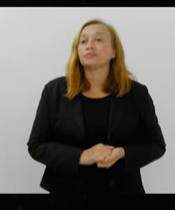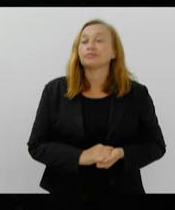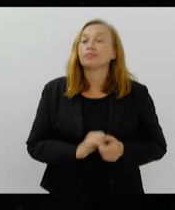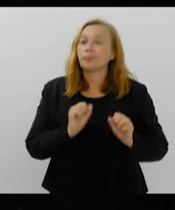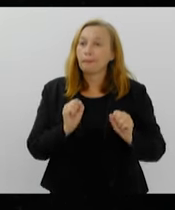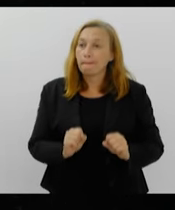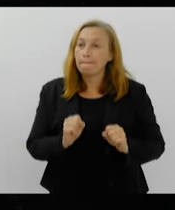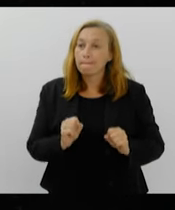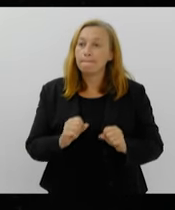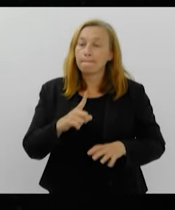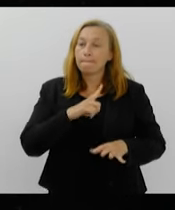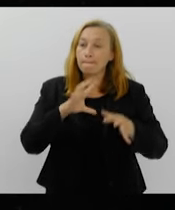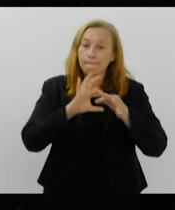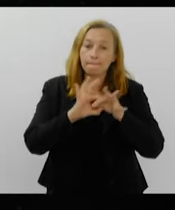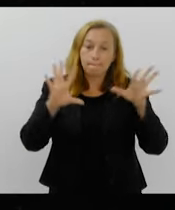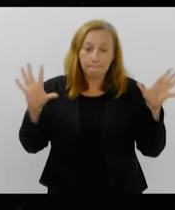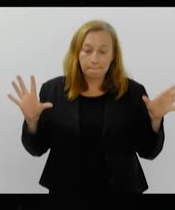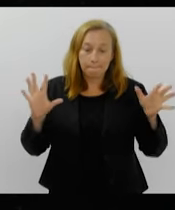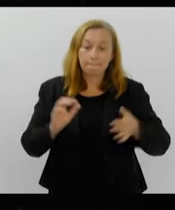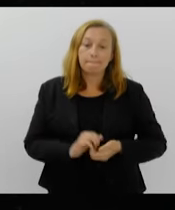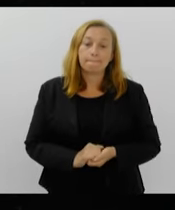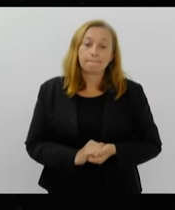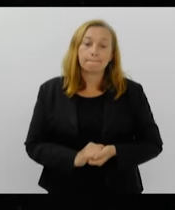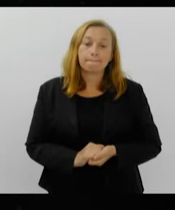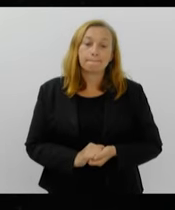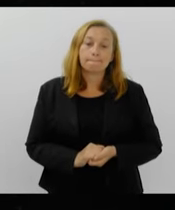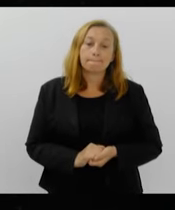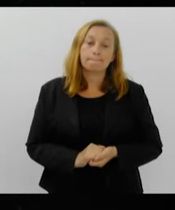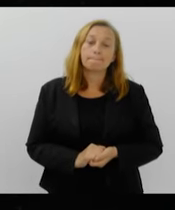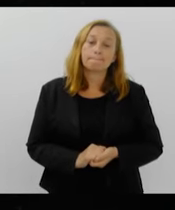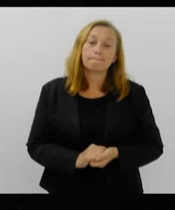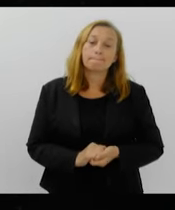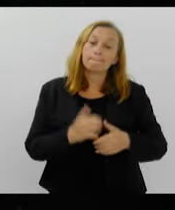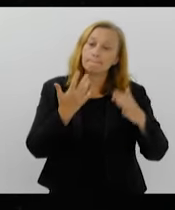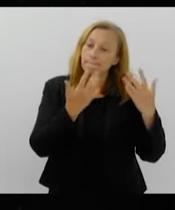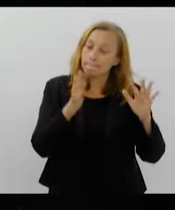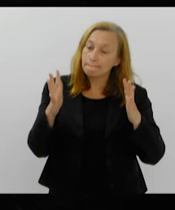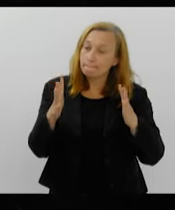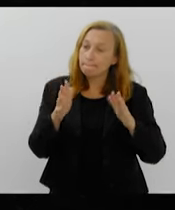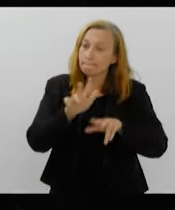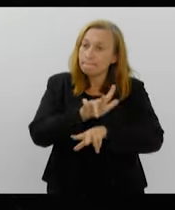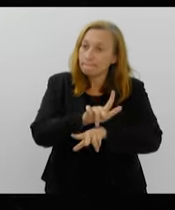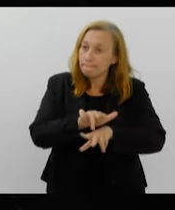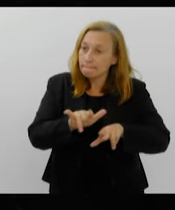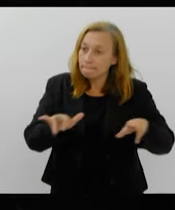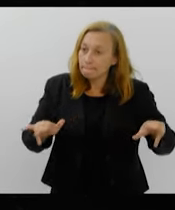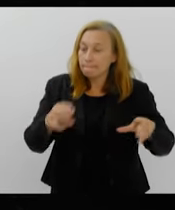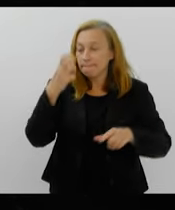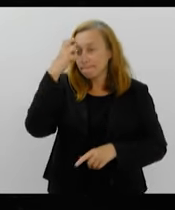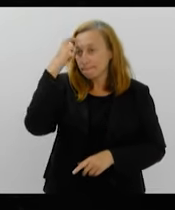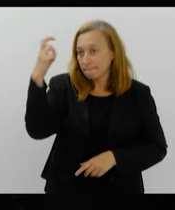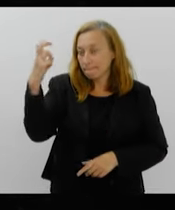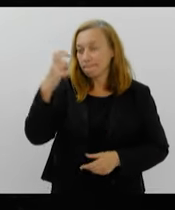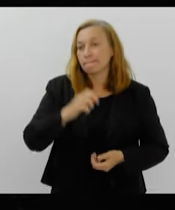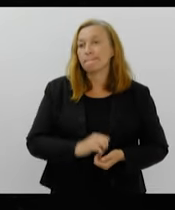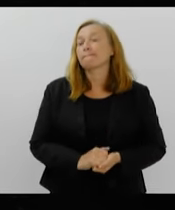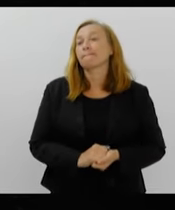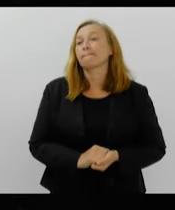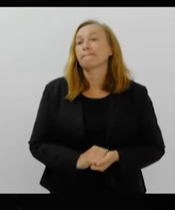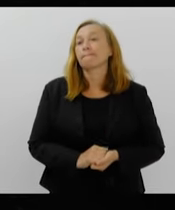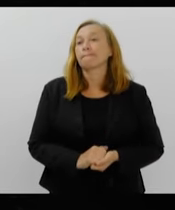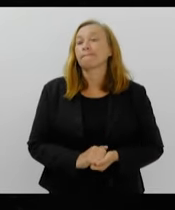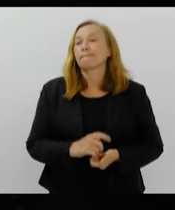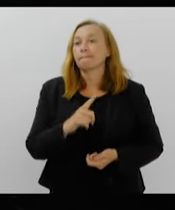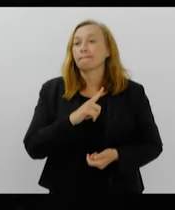gente poder ter liberdade da gente poder diversidade cultural que a gente